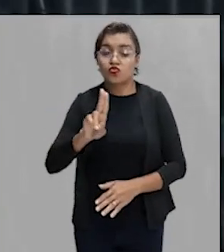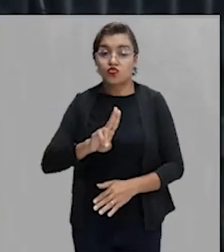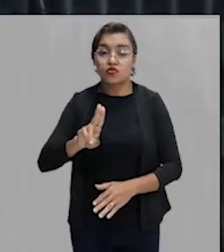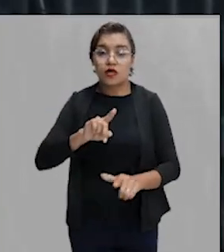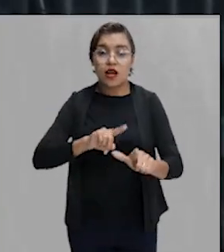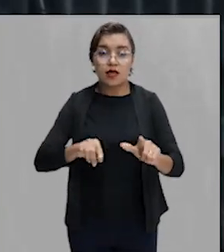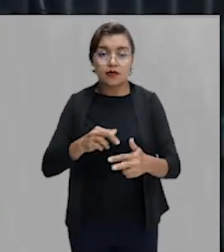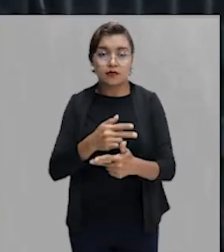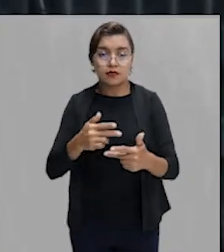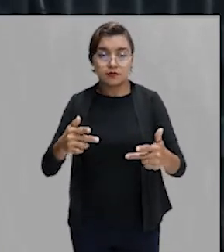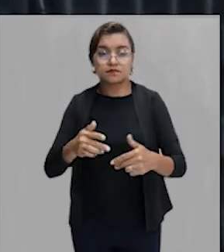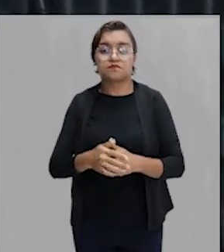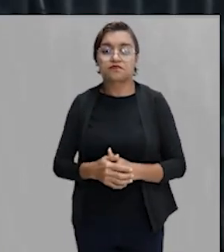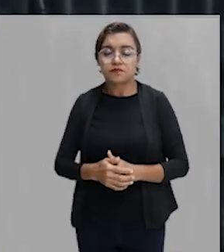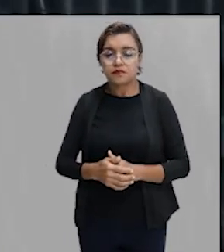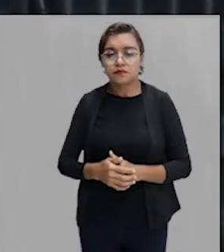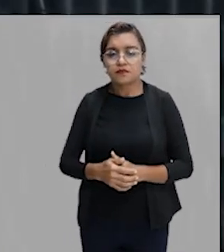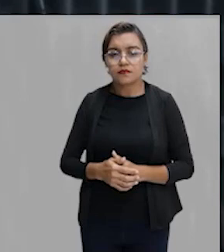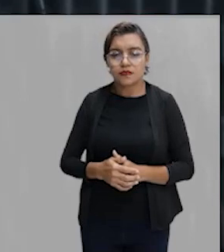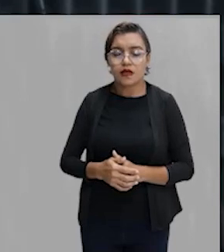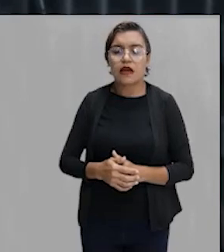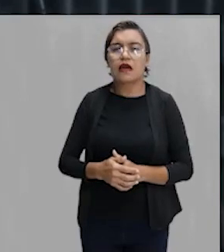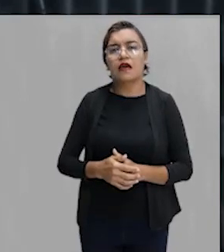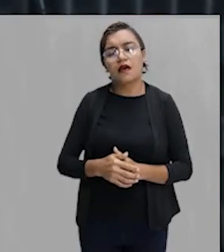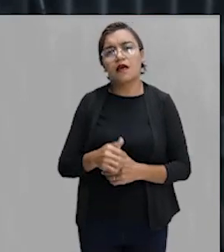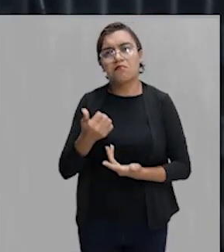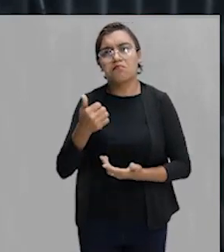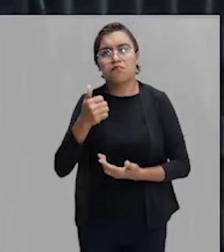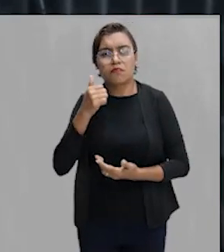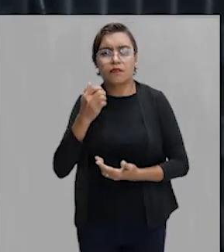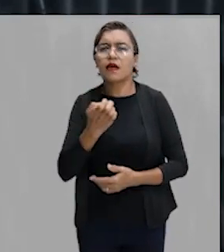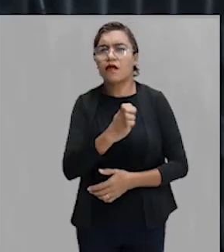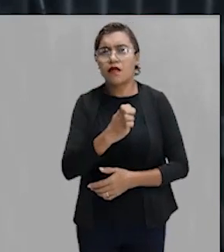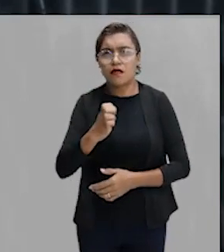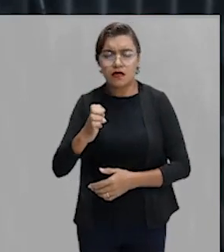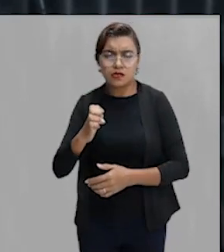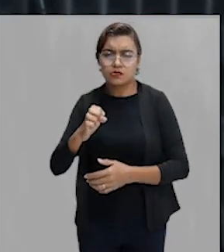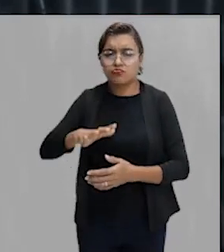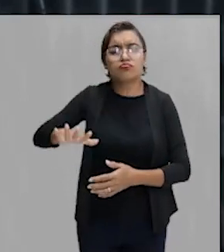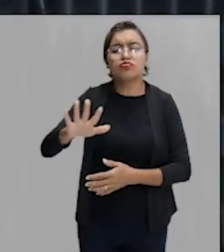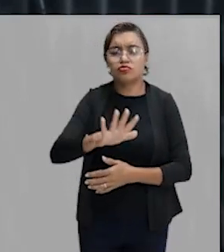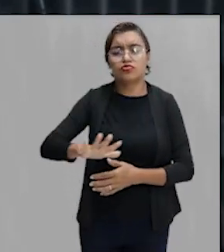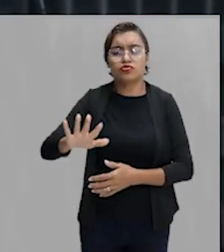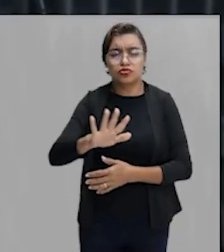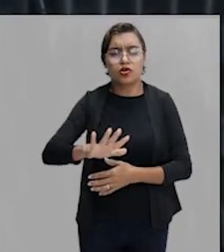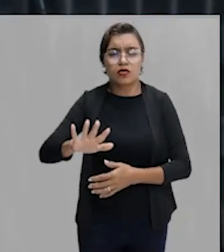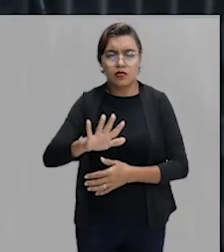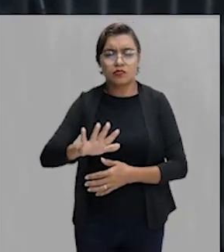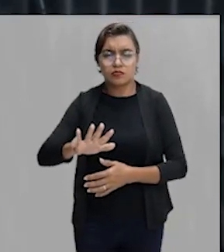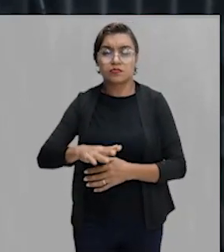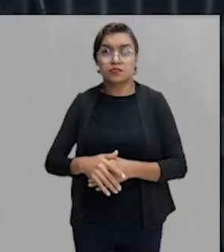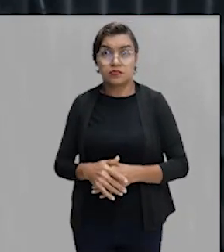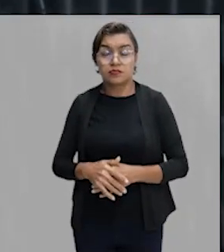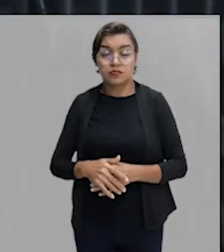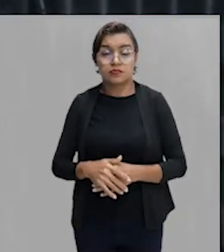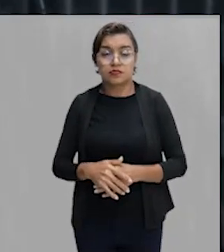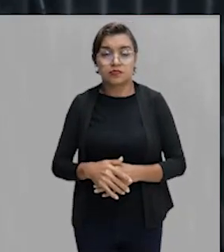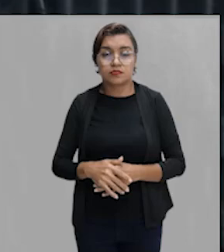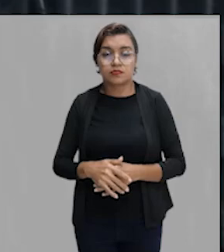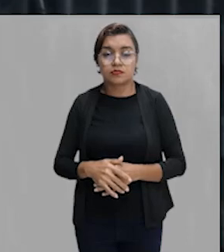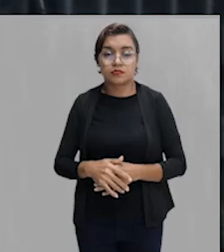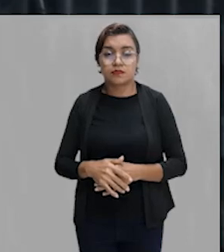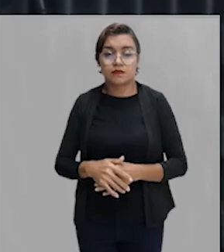daqui. Lésbicas, gays, bissexuais, transexuais e transgêneros, queers,